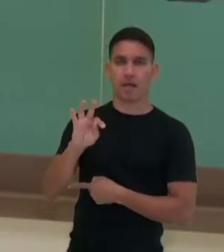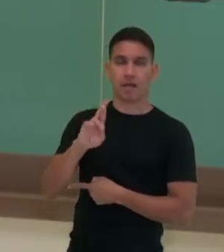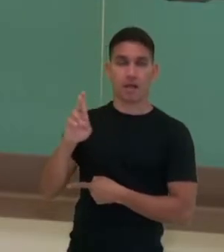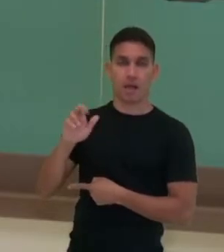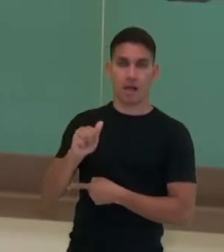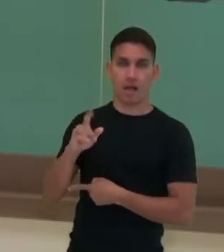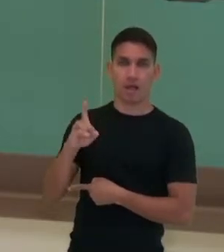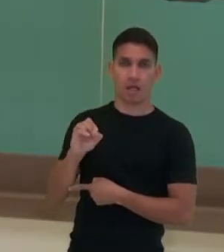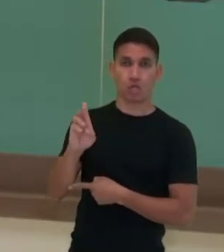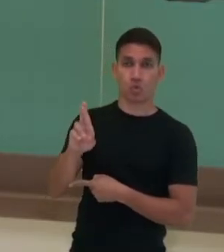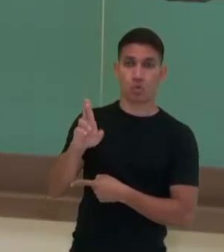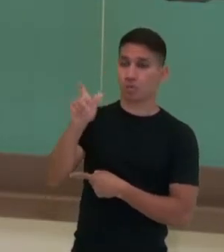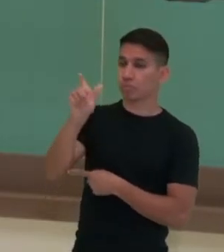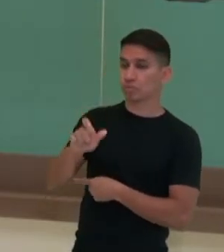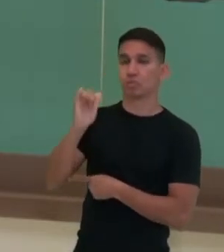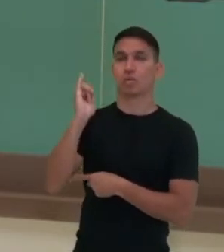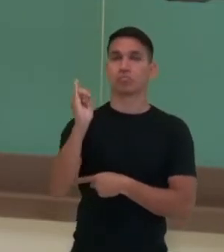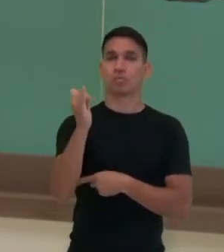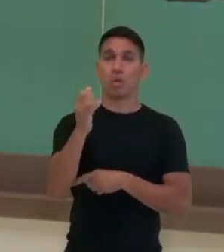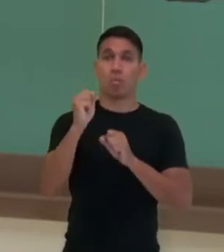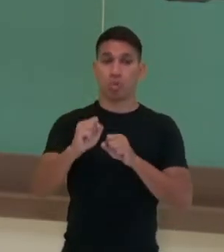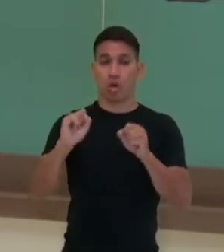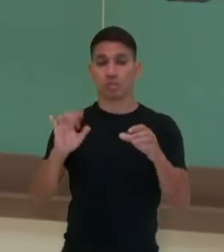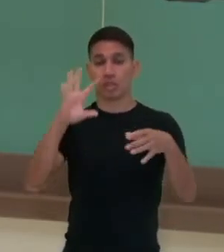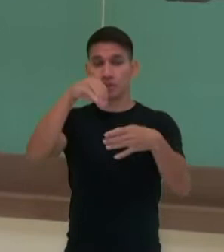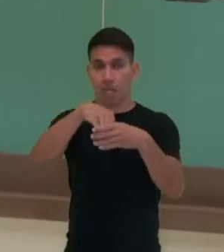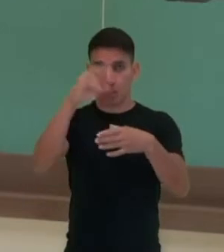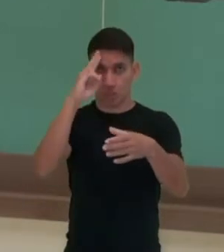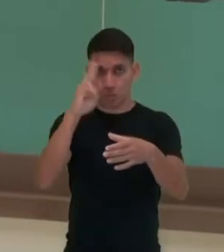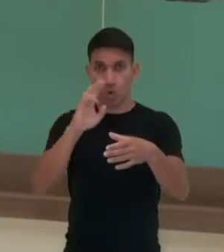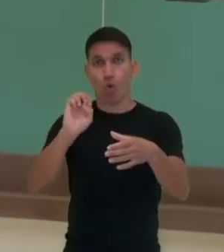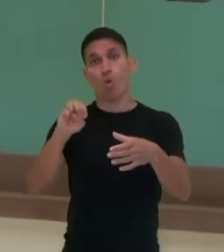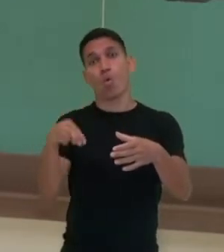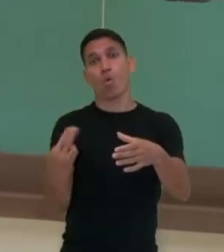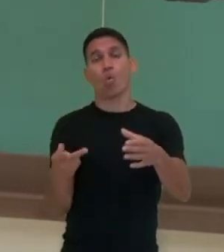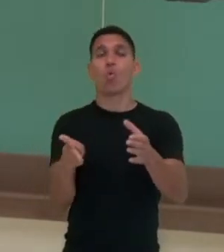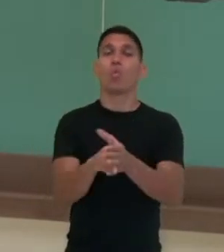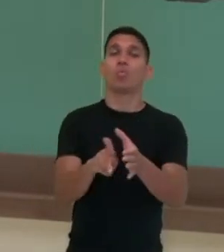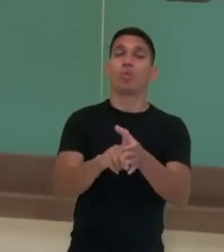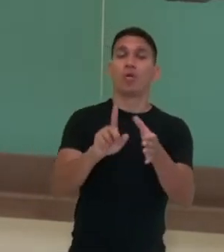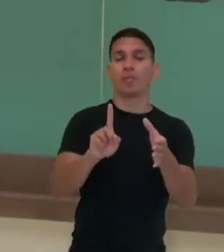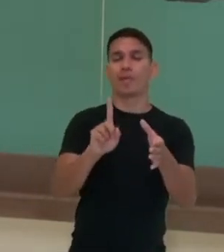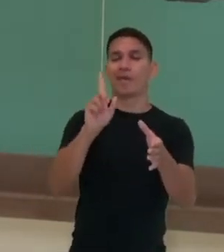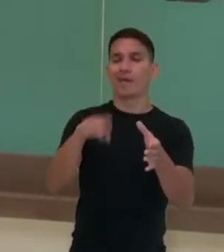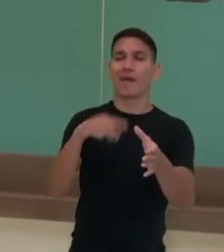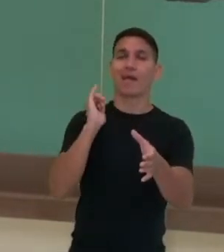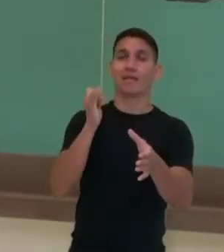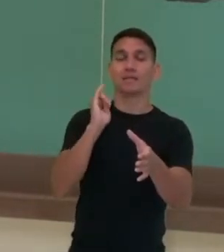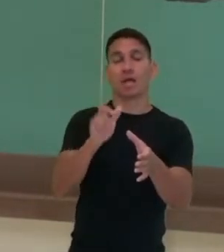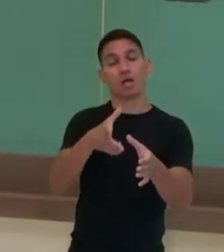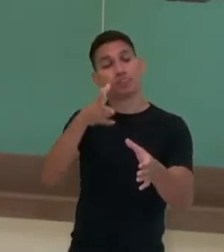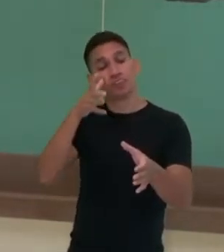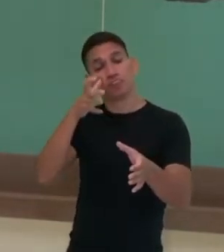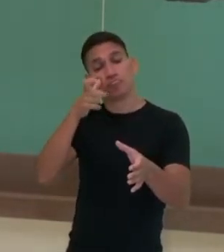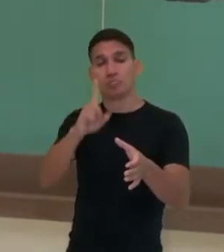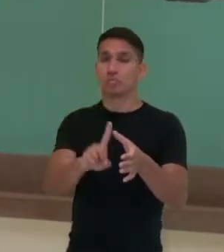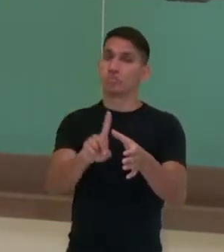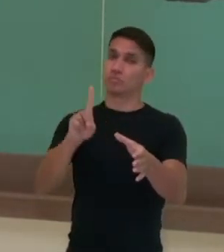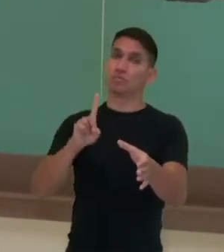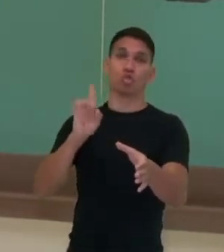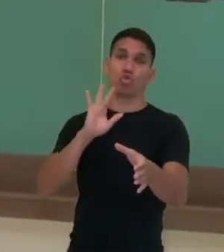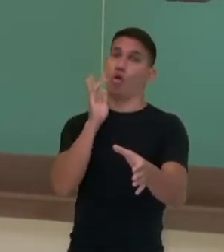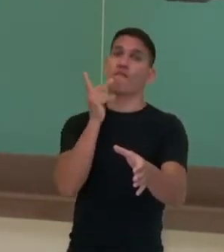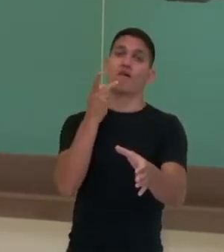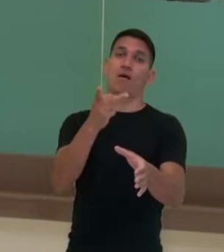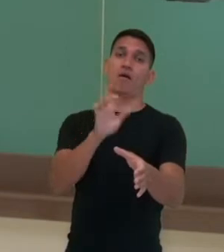que pode ser um narrador que é personagem, ou é um narrador que é observador. Ele apenas